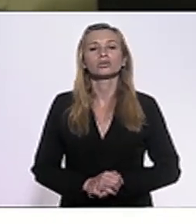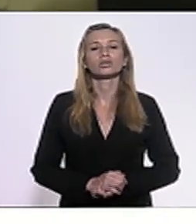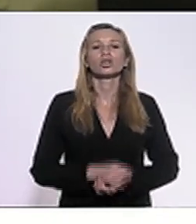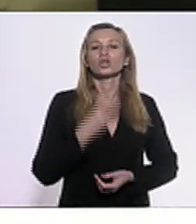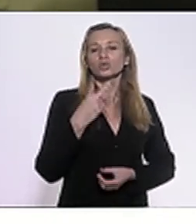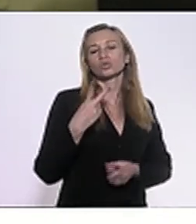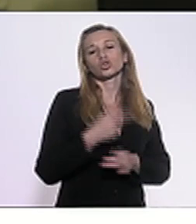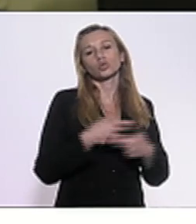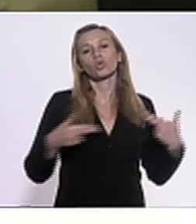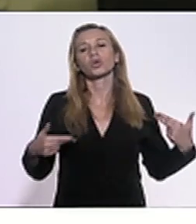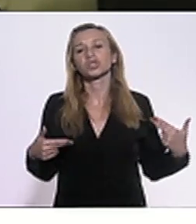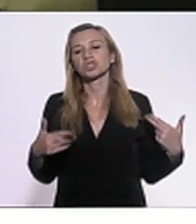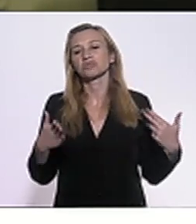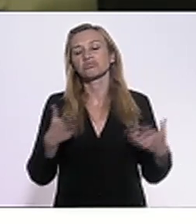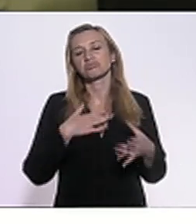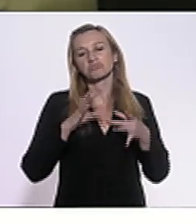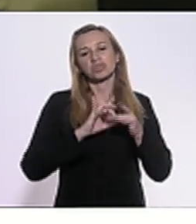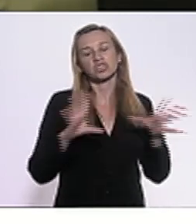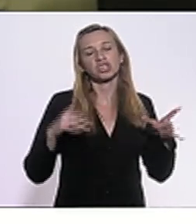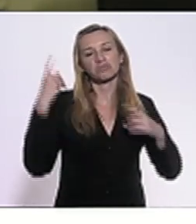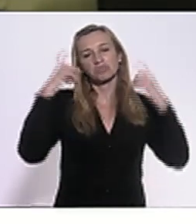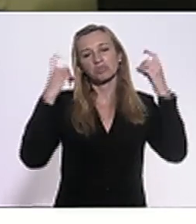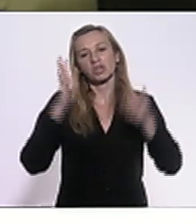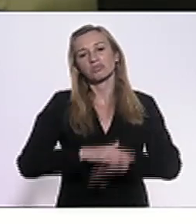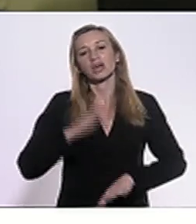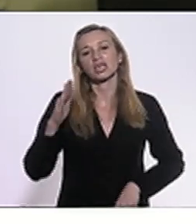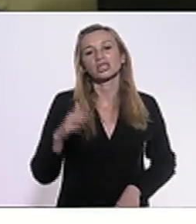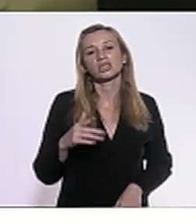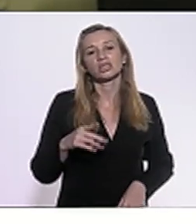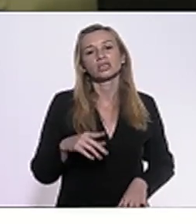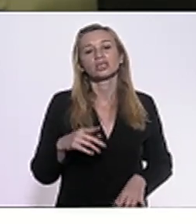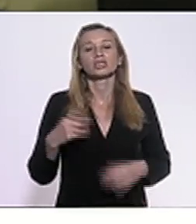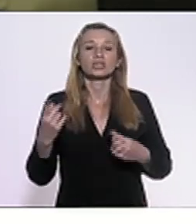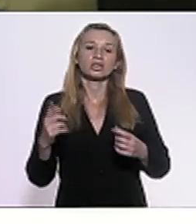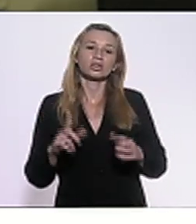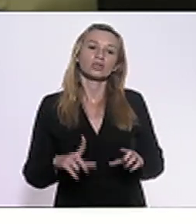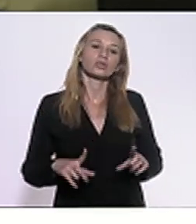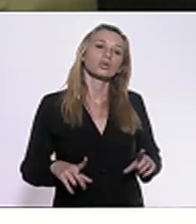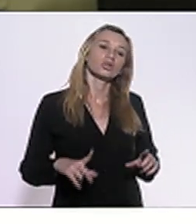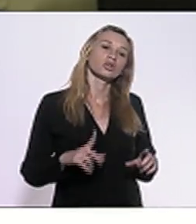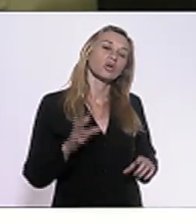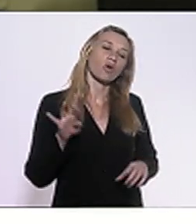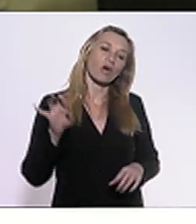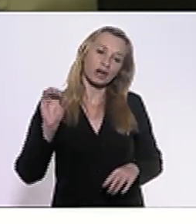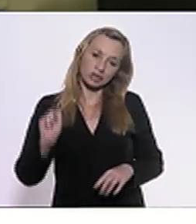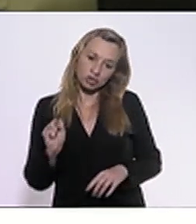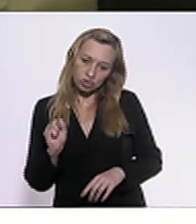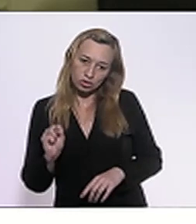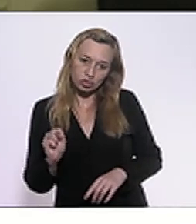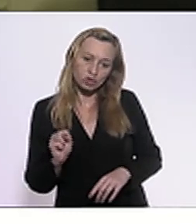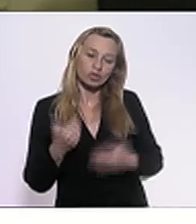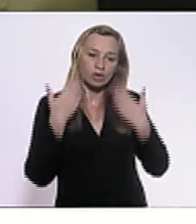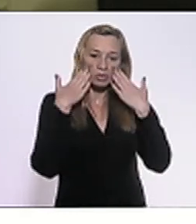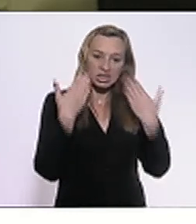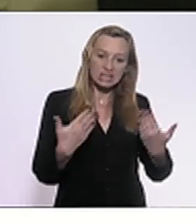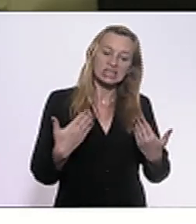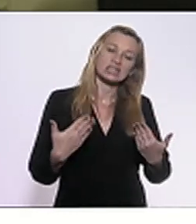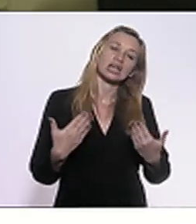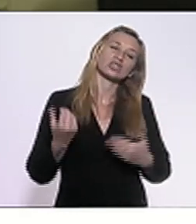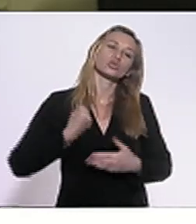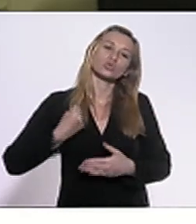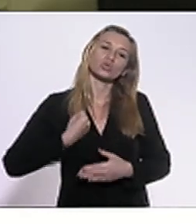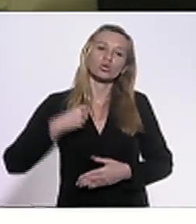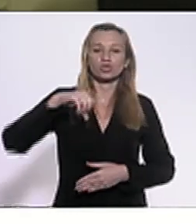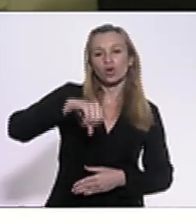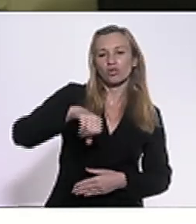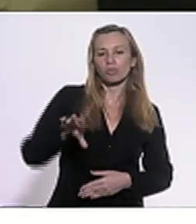2 coisas me deixaram ainda mais preocupados. Uma com relação à operação de antecipação de royalties, que foi apresentado um número de